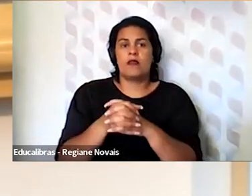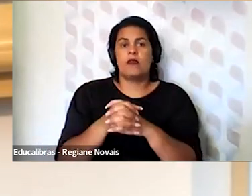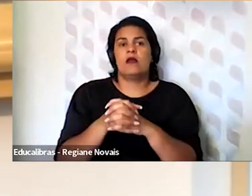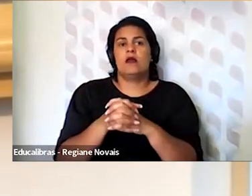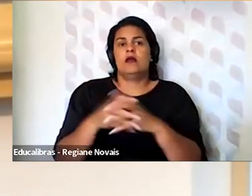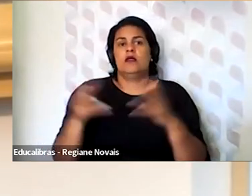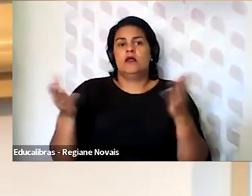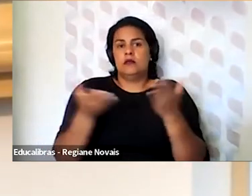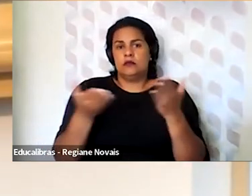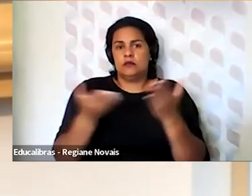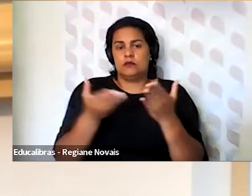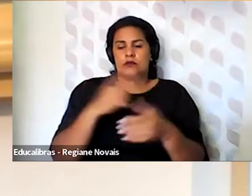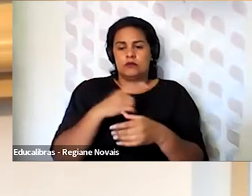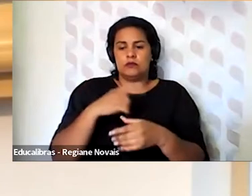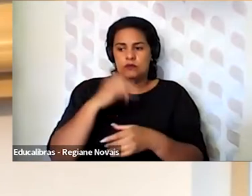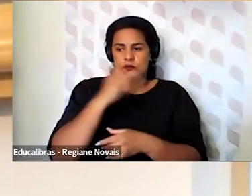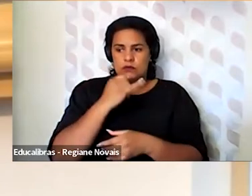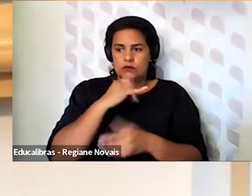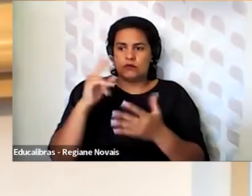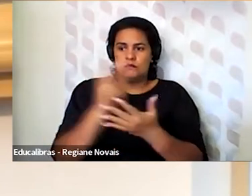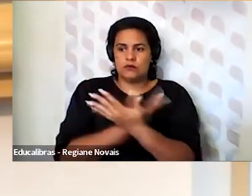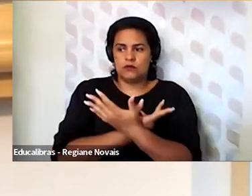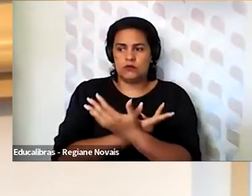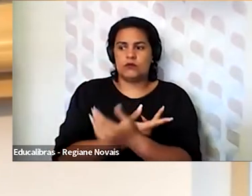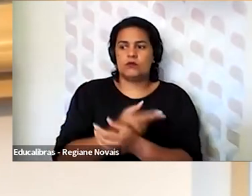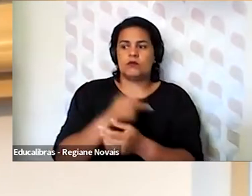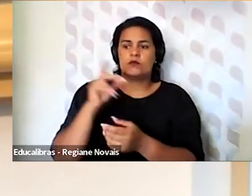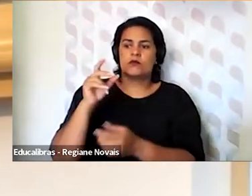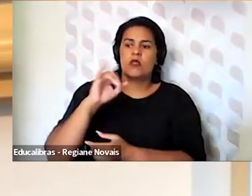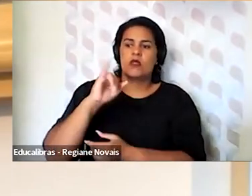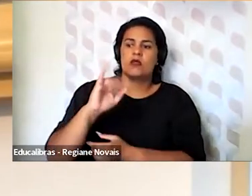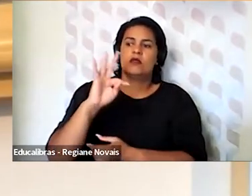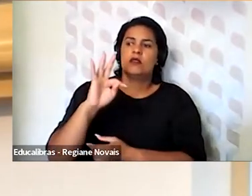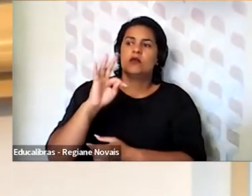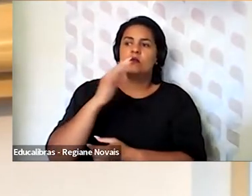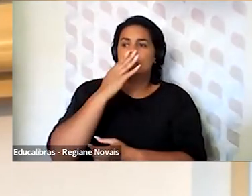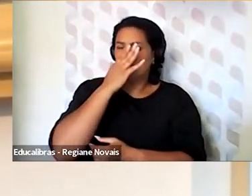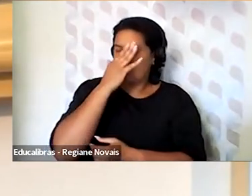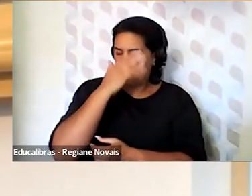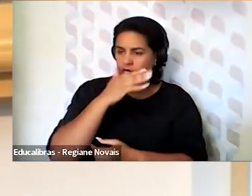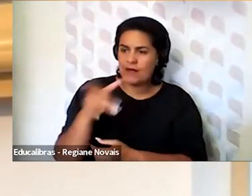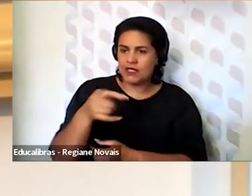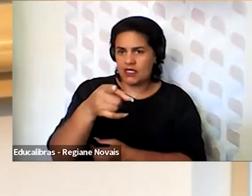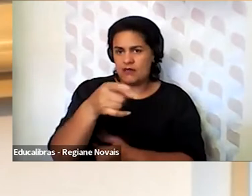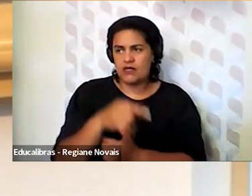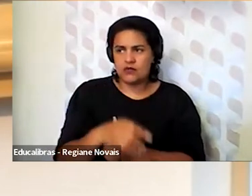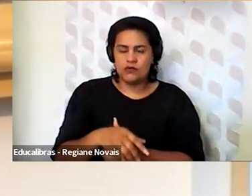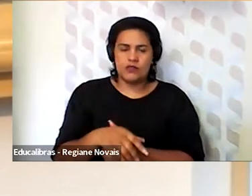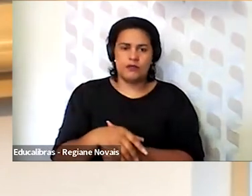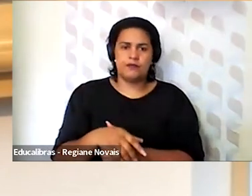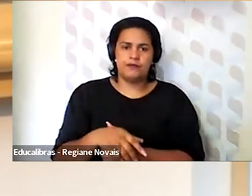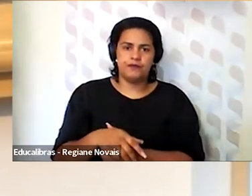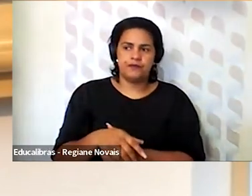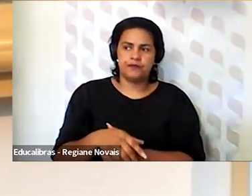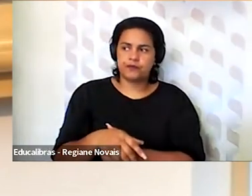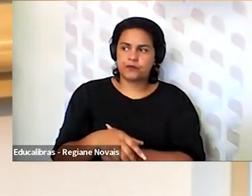época do Collor, do Itamar, do Fernando Henrique Cardoso, as brigas políticas dos grupos